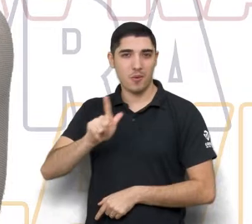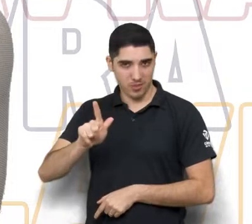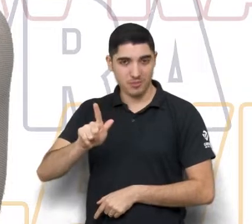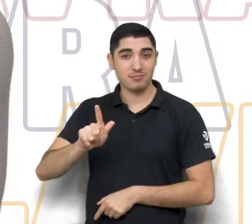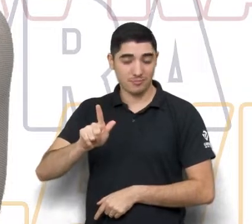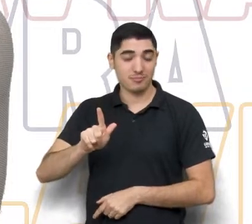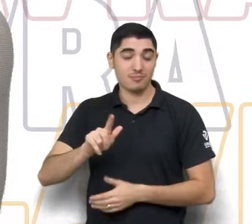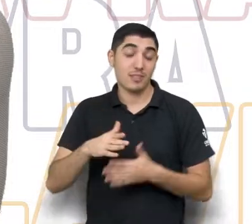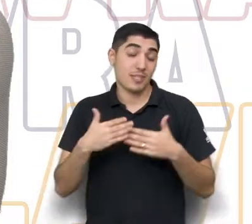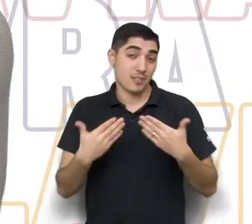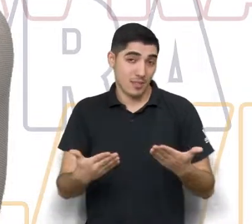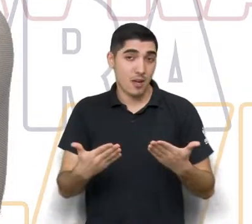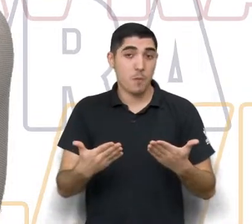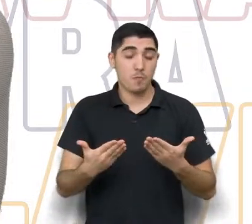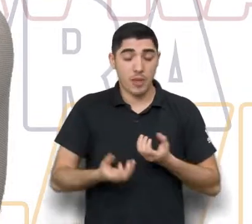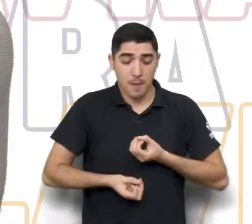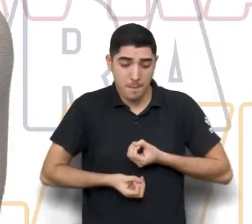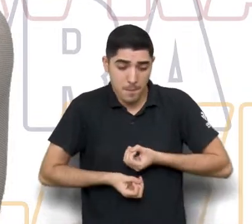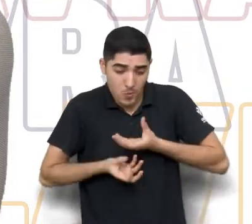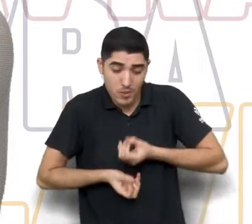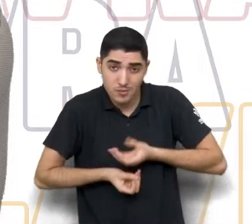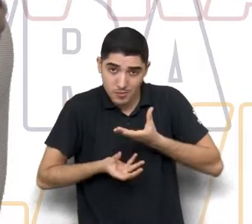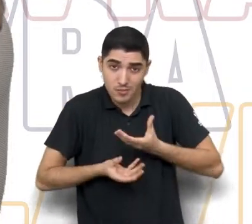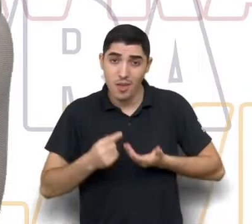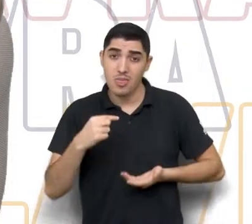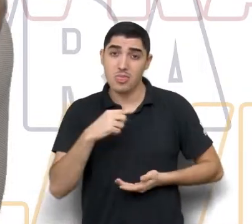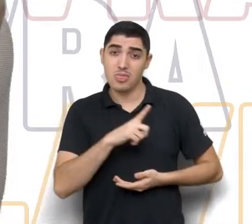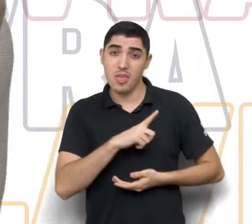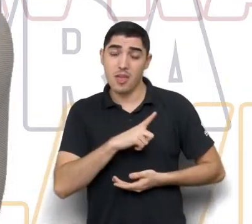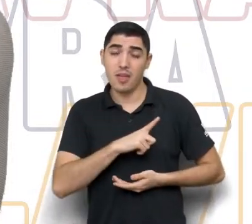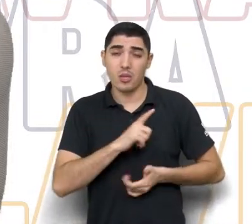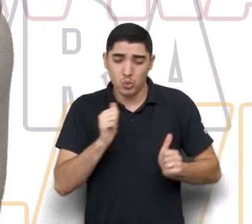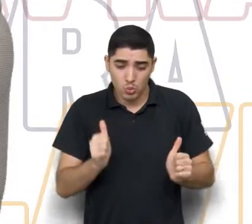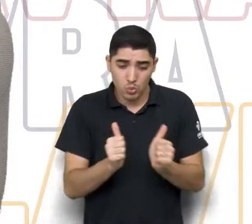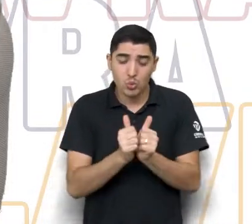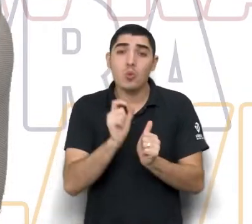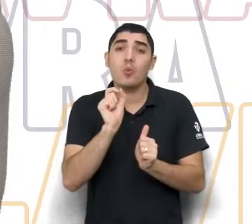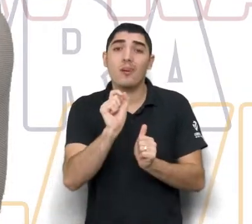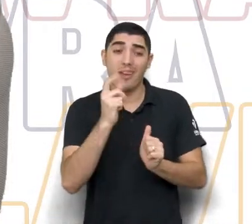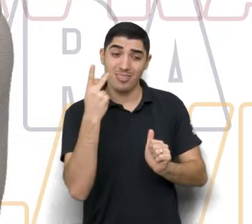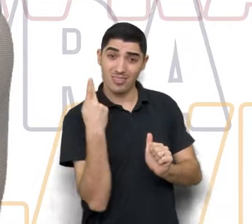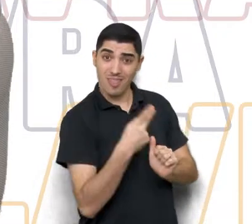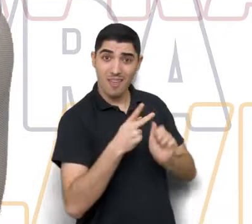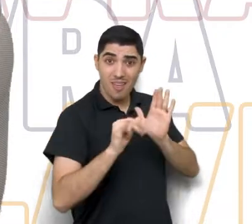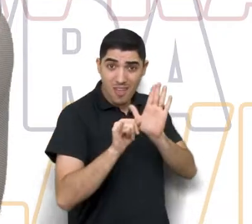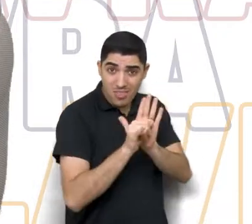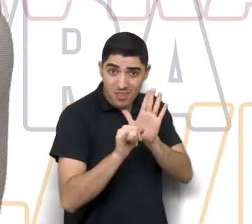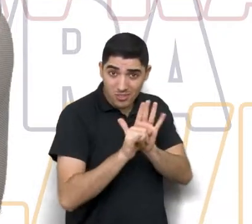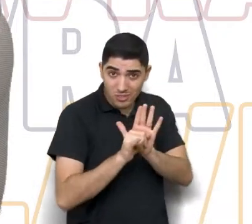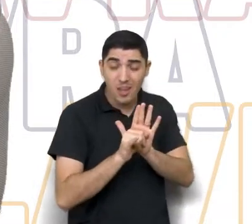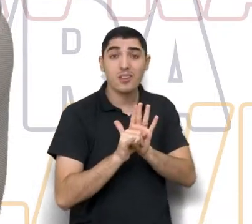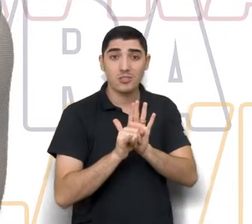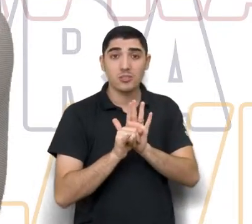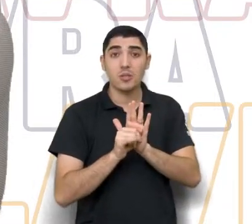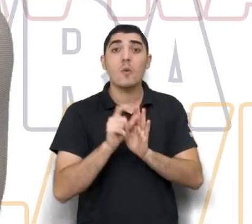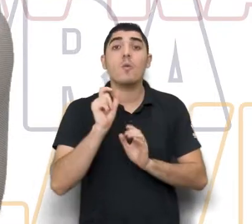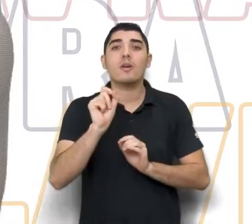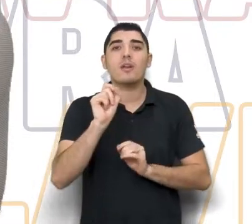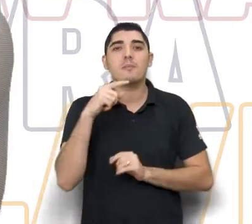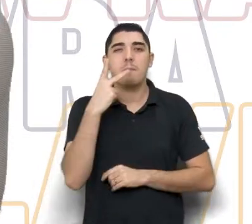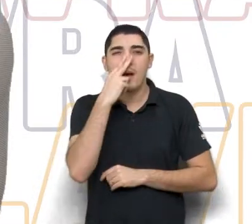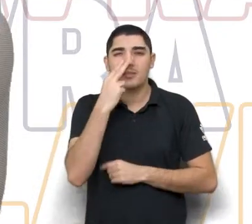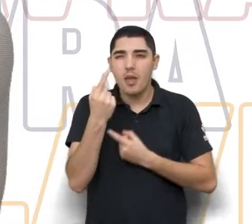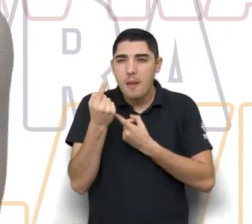a poesia ela tem consigo, né, no seu DNA, essa